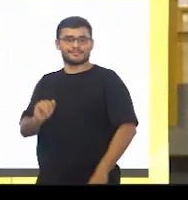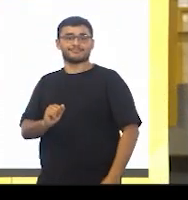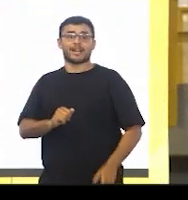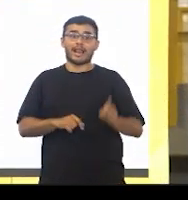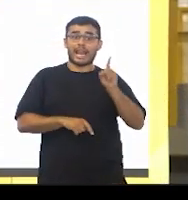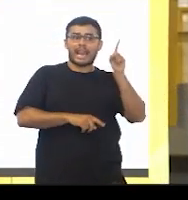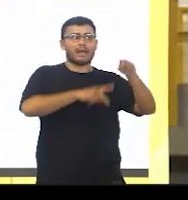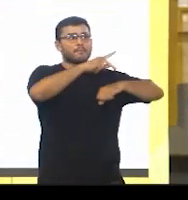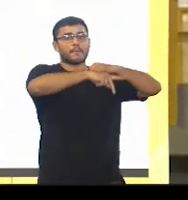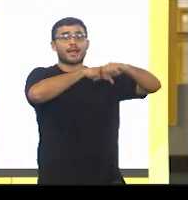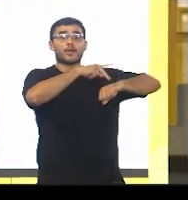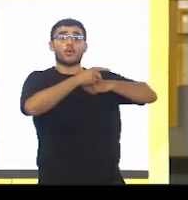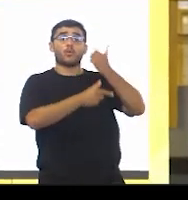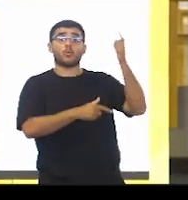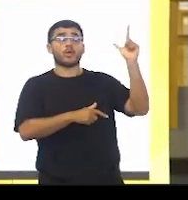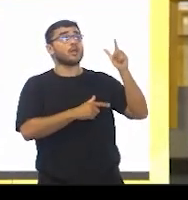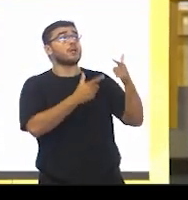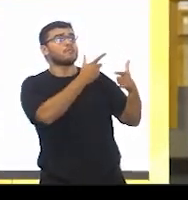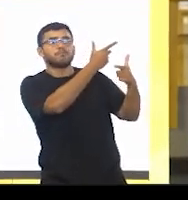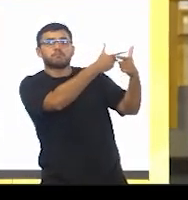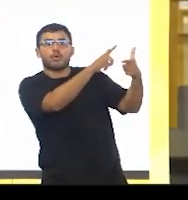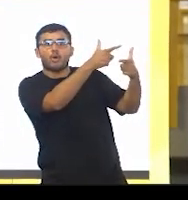Enfrentamento de problemas de ordem